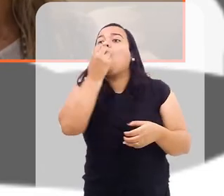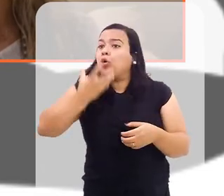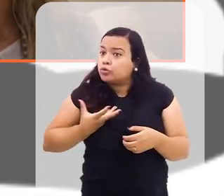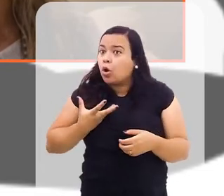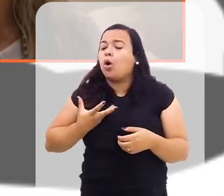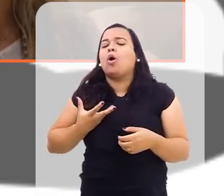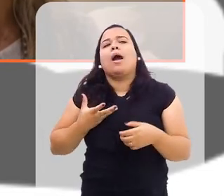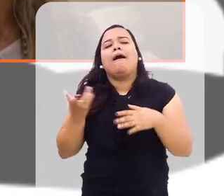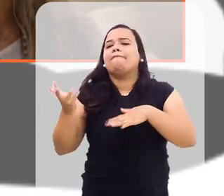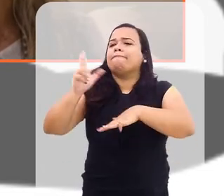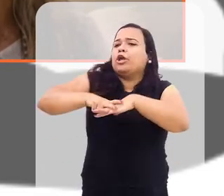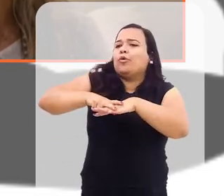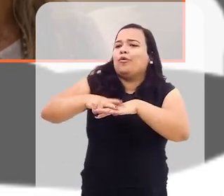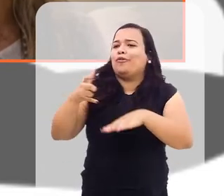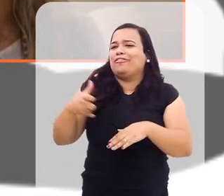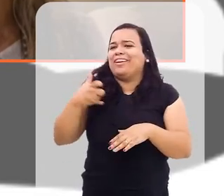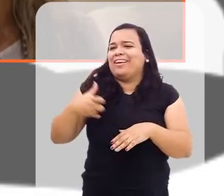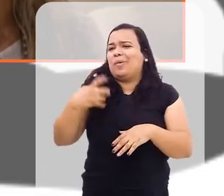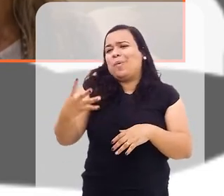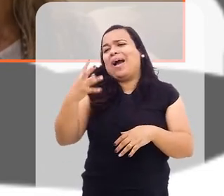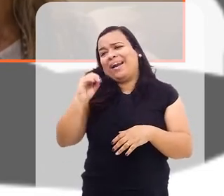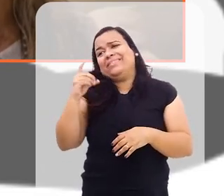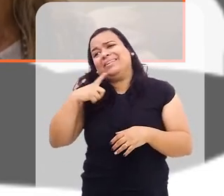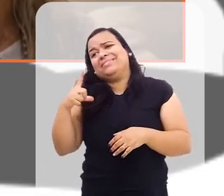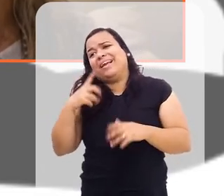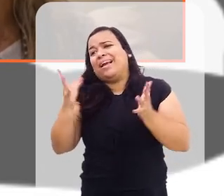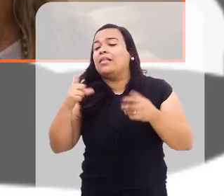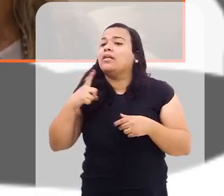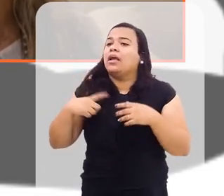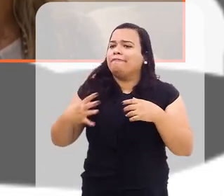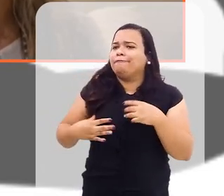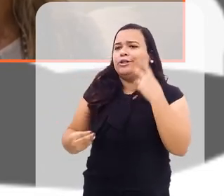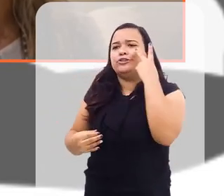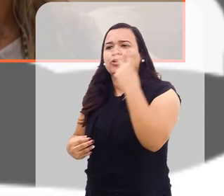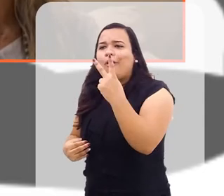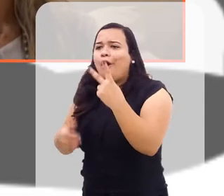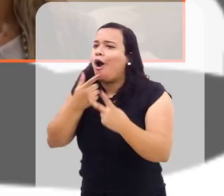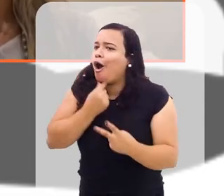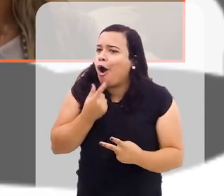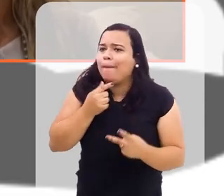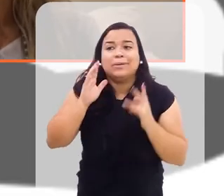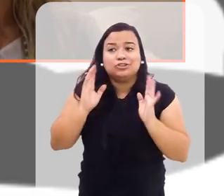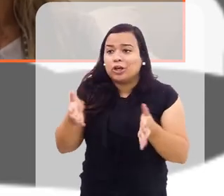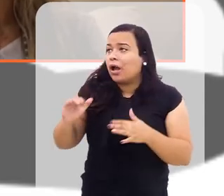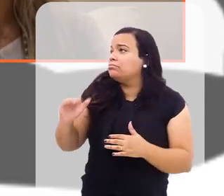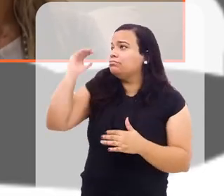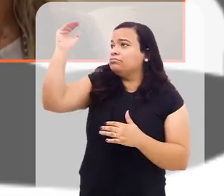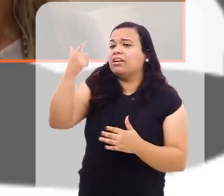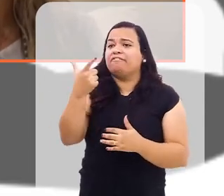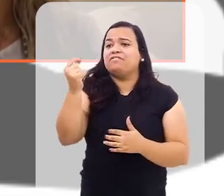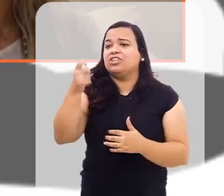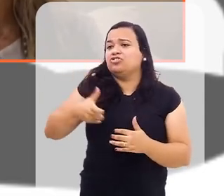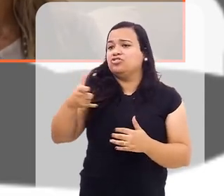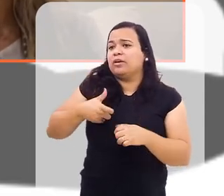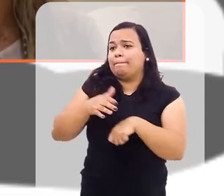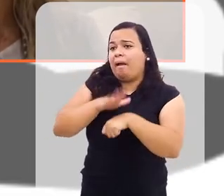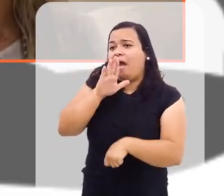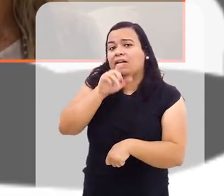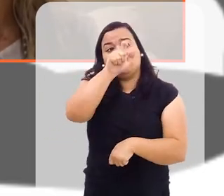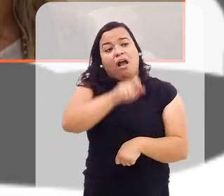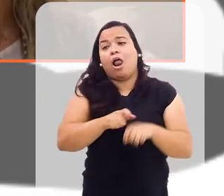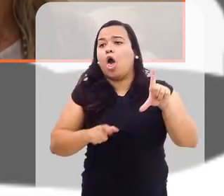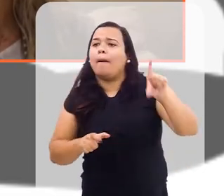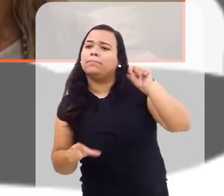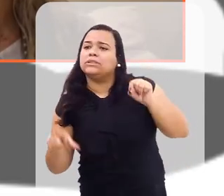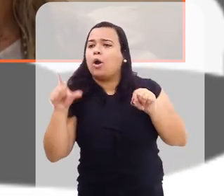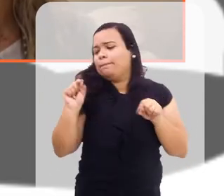ficou viúva aos 40 e poucos anos. Ela tinha dois filhos homens já com mais de 20. E ela tinha